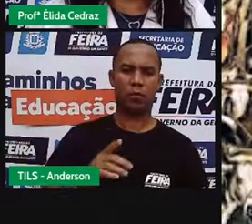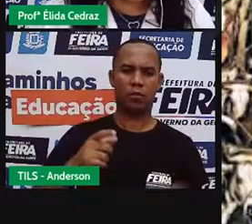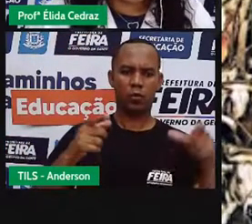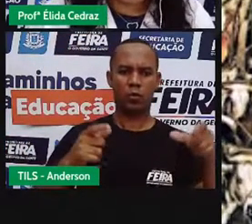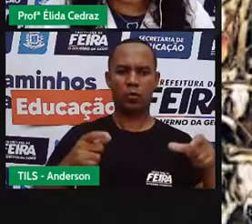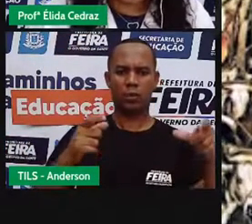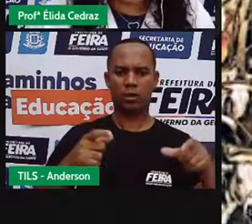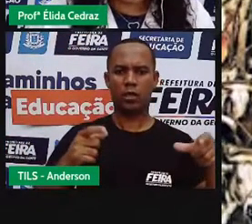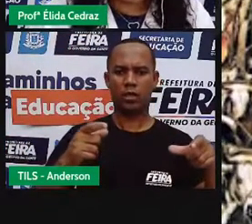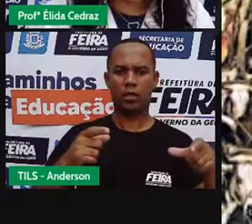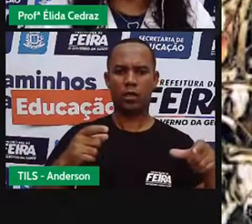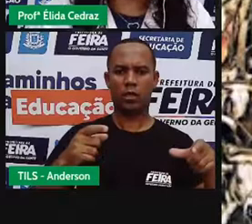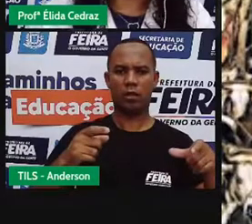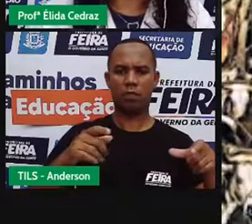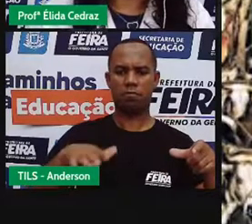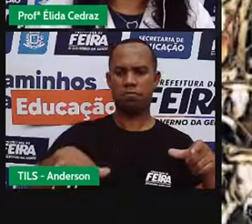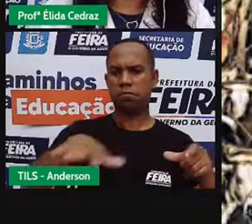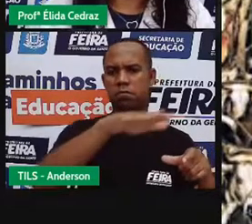margens do Ipiranga.